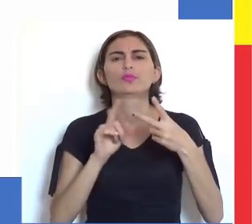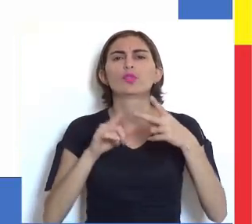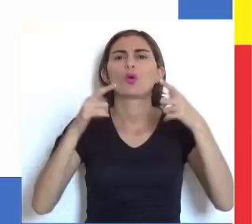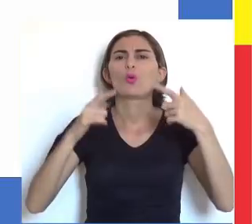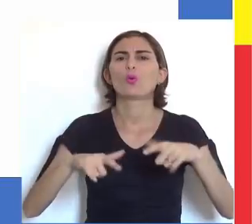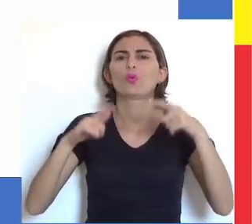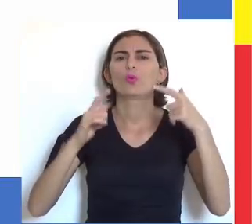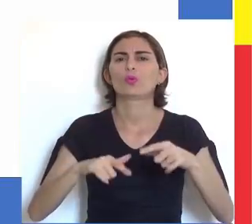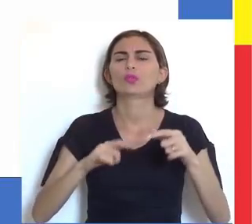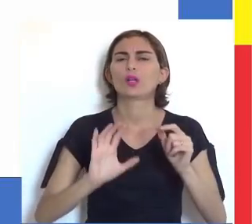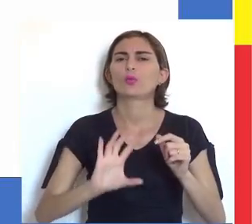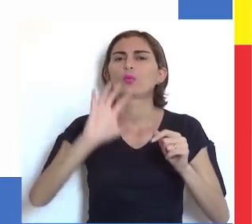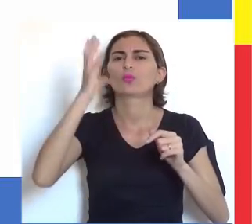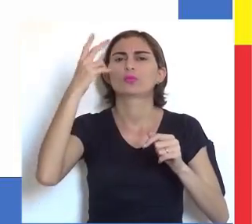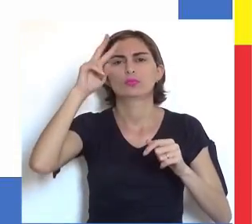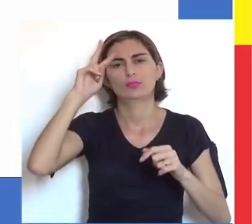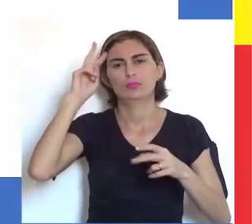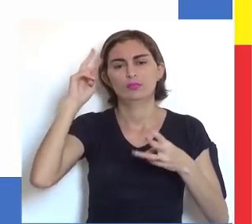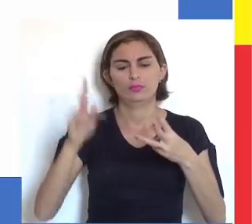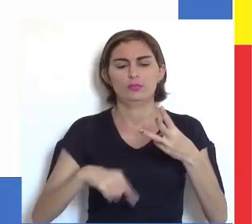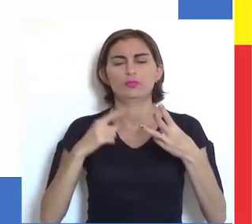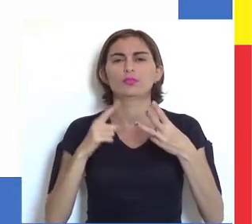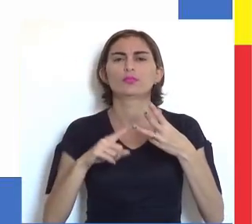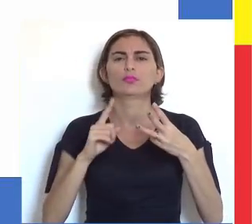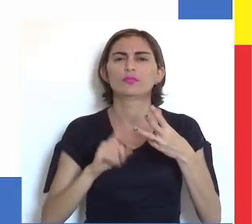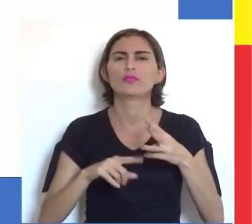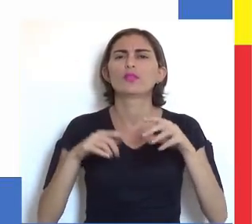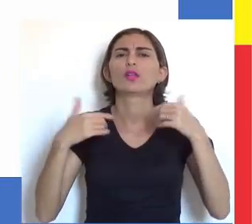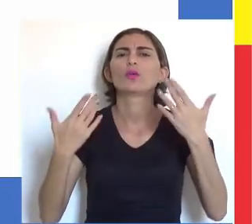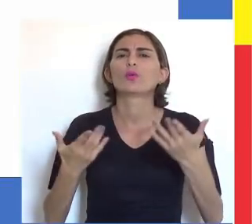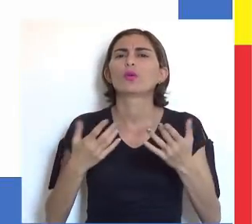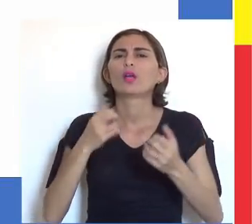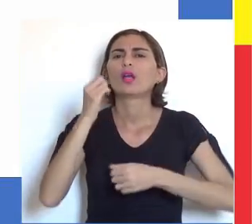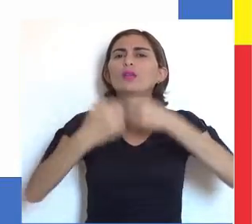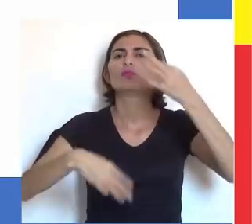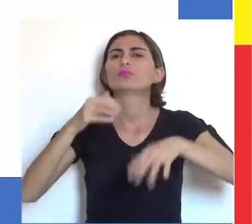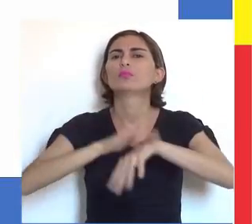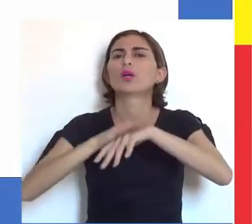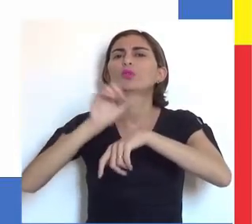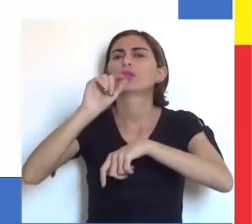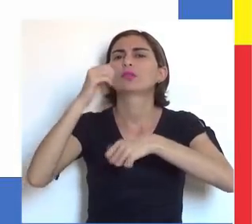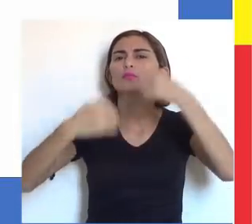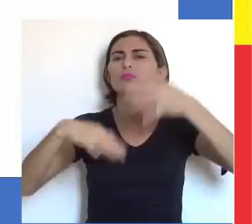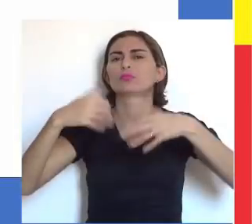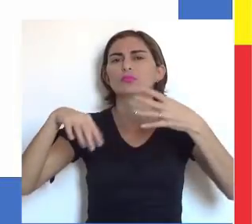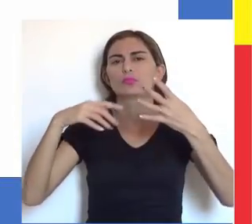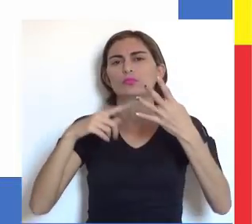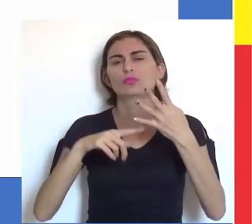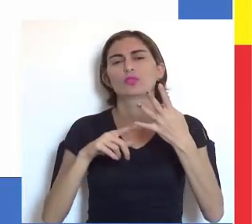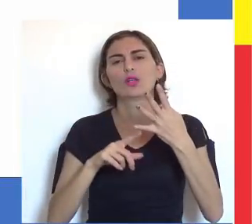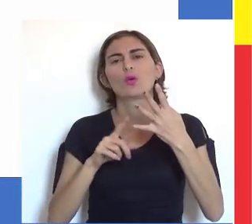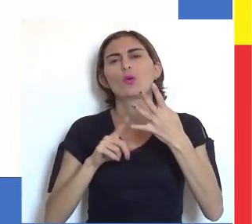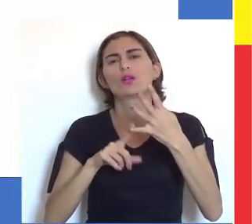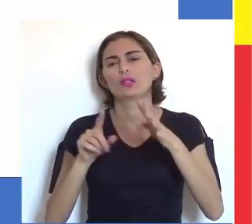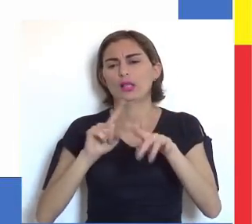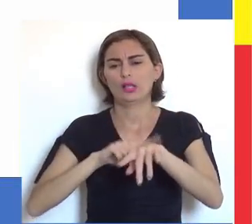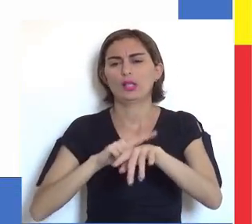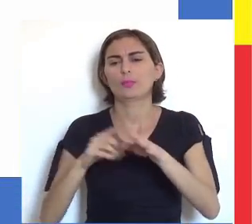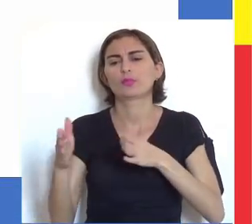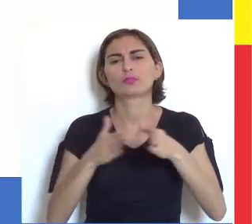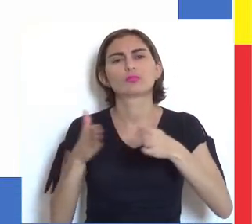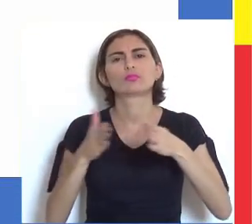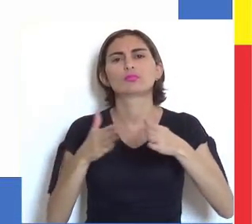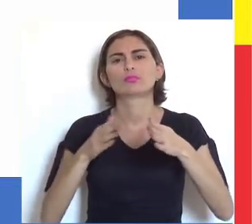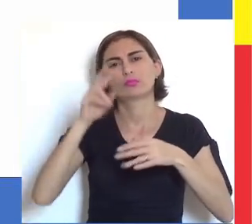2. Onde se passa a nossa história? 3. Quem conta a nossa história? 4. Em que tempo